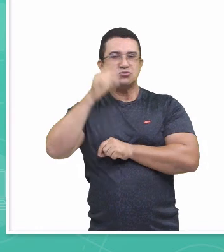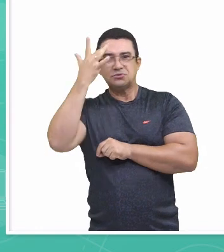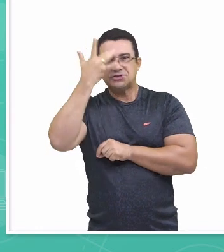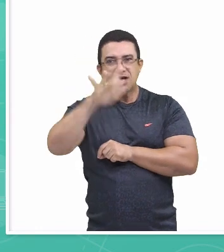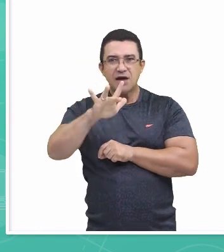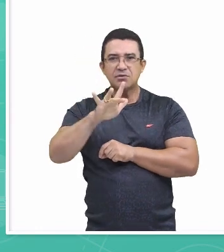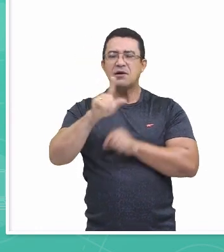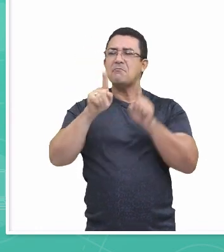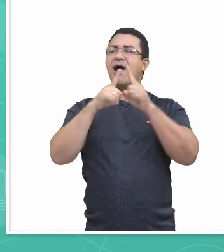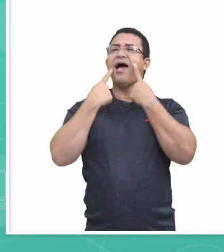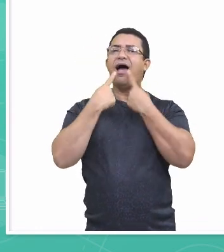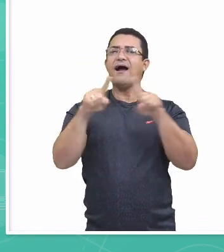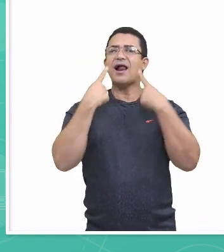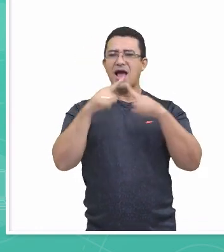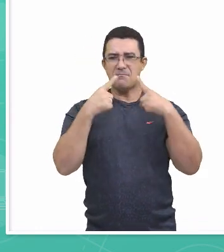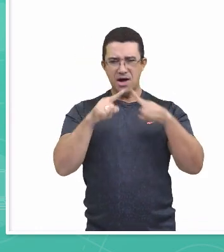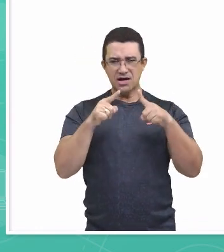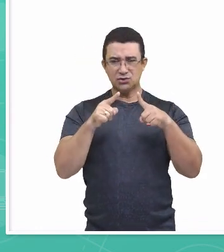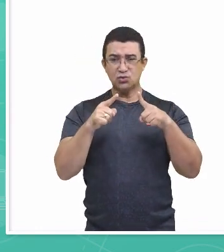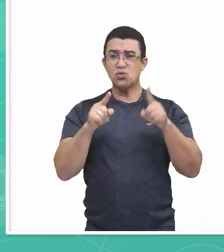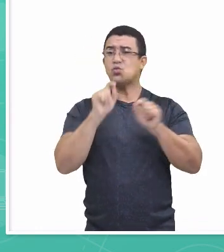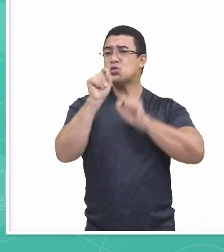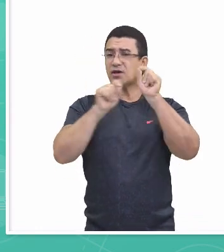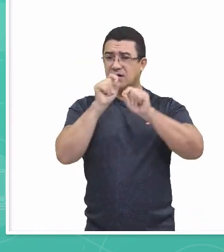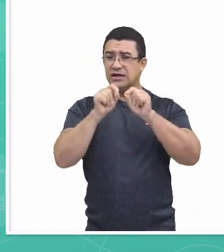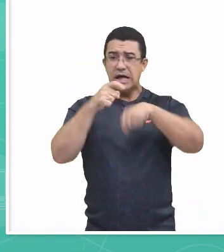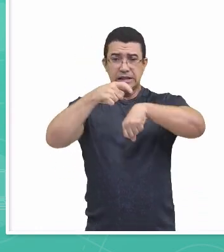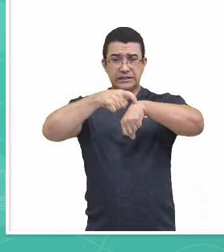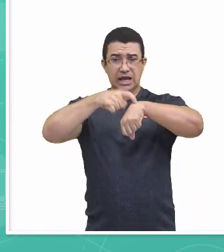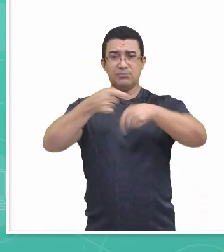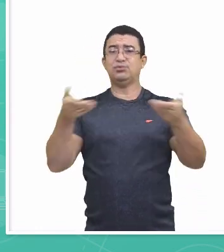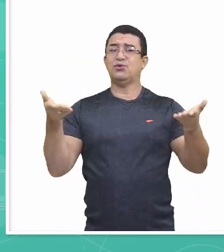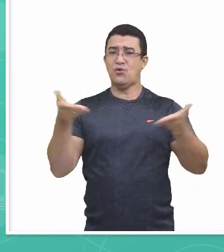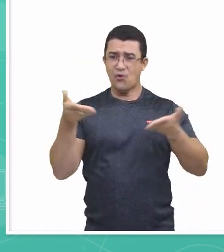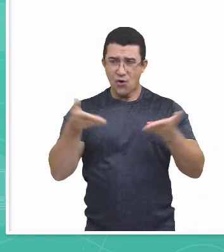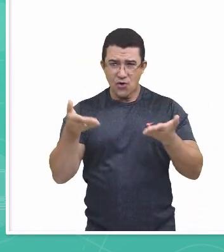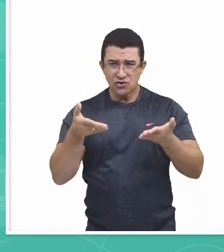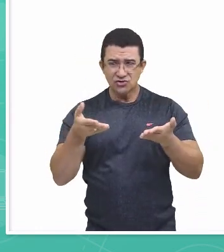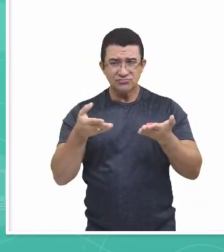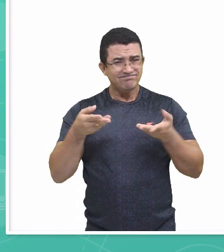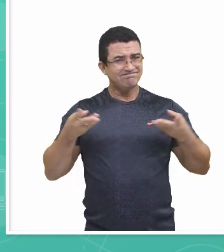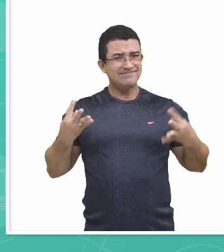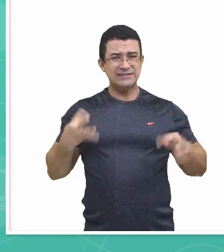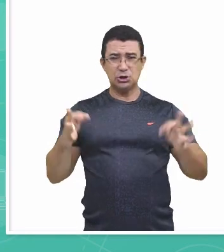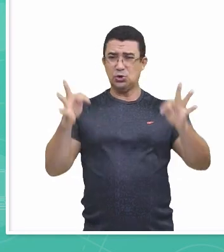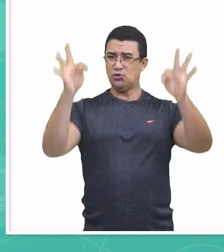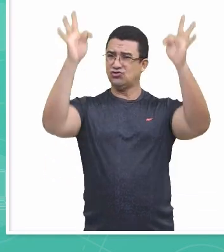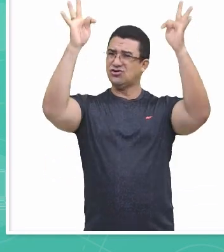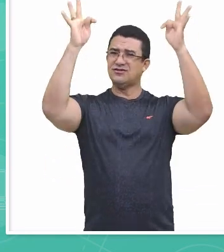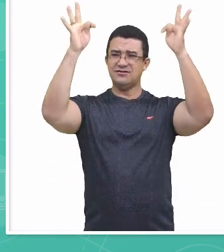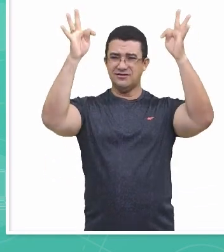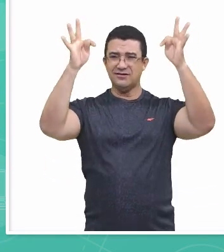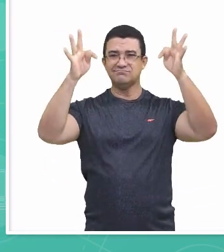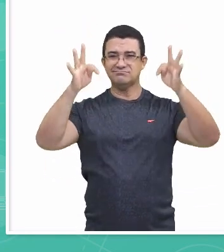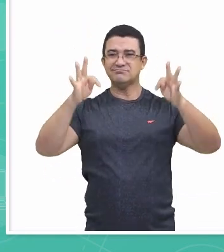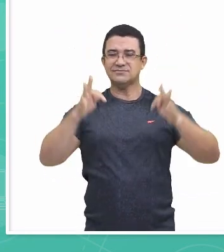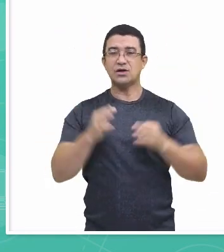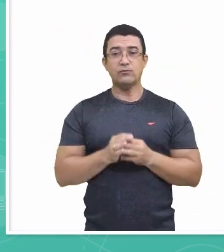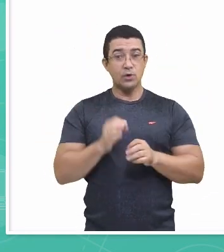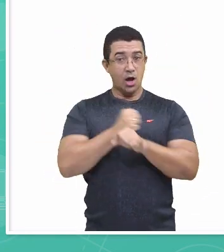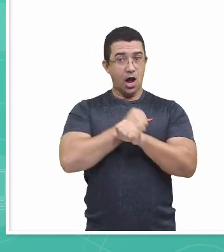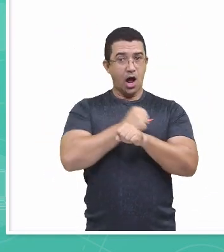uma crítica, né, aos nossos tempos, com toda a tecnologia, que nesse ano, no